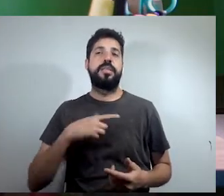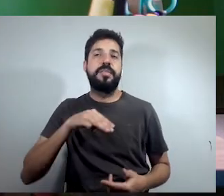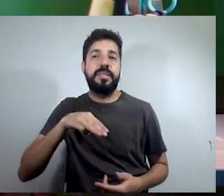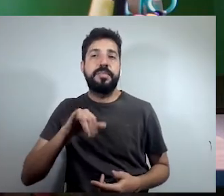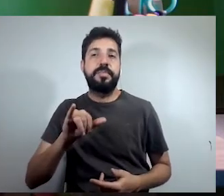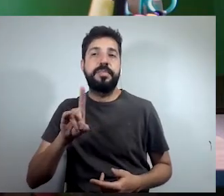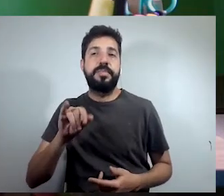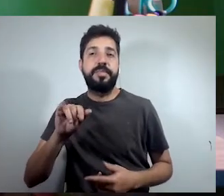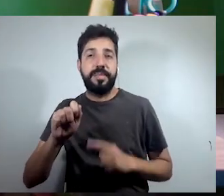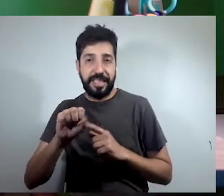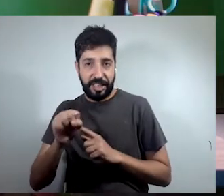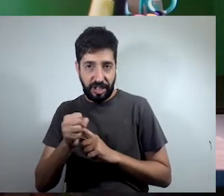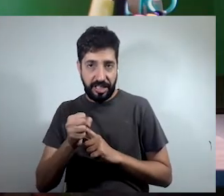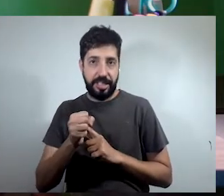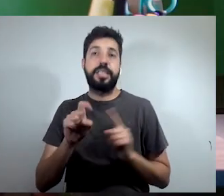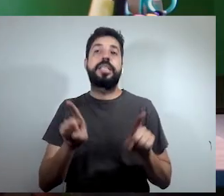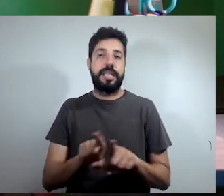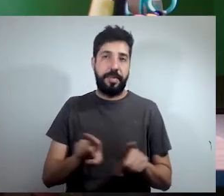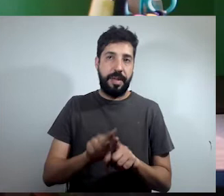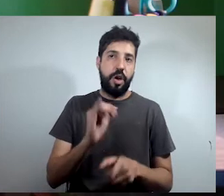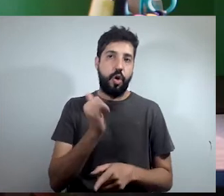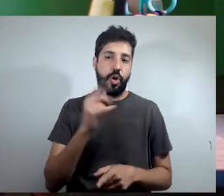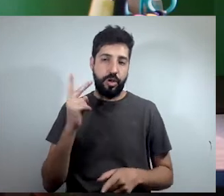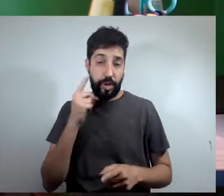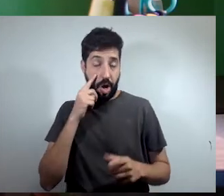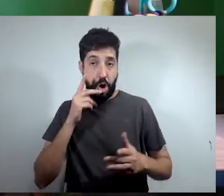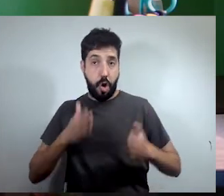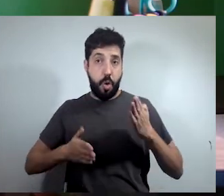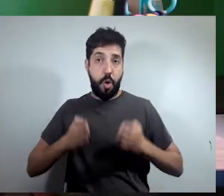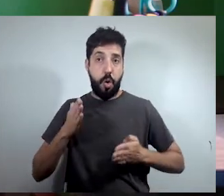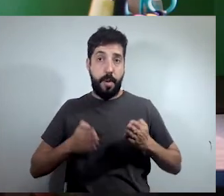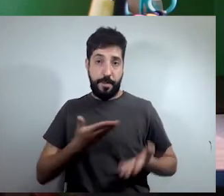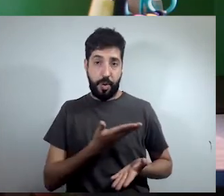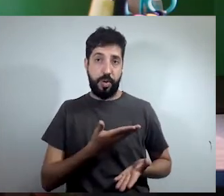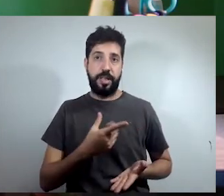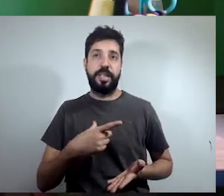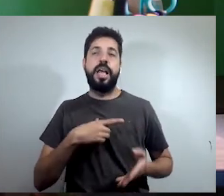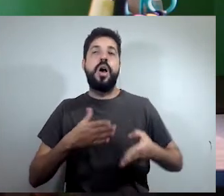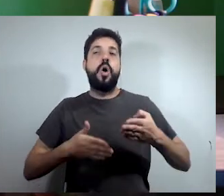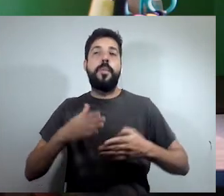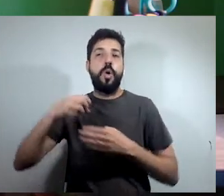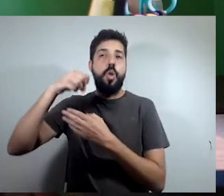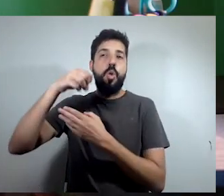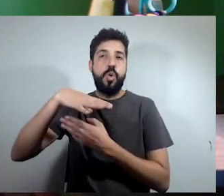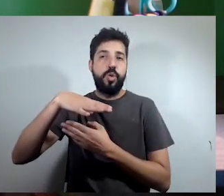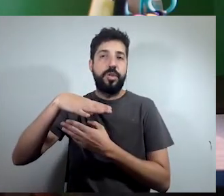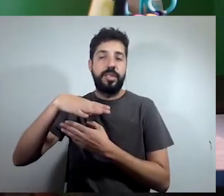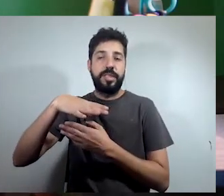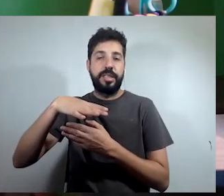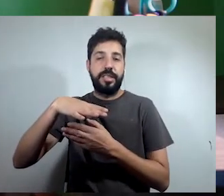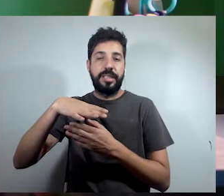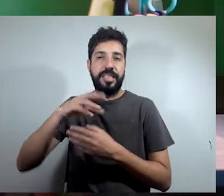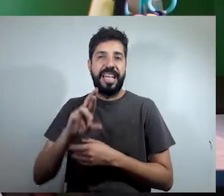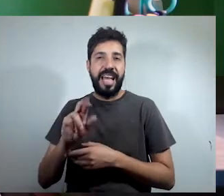também conta histórias. Estão vendo esse robô aqui? Esse é o robô de luz de raio laser. Espera aí que